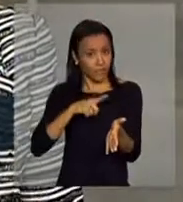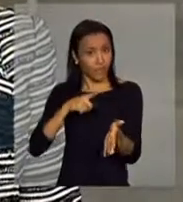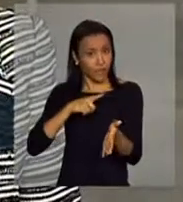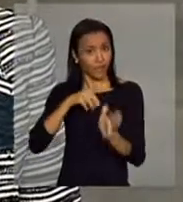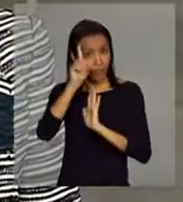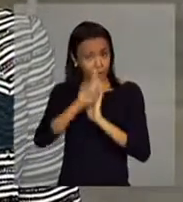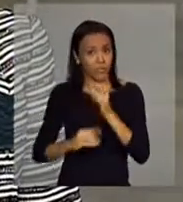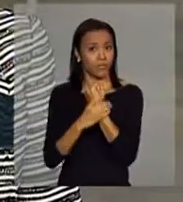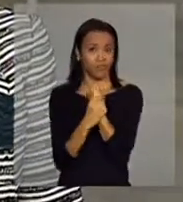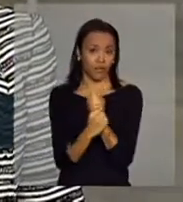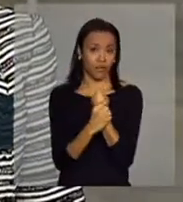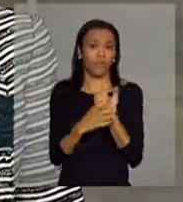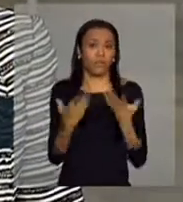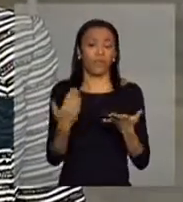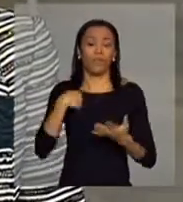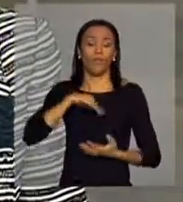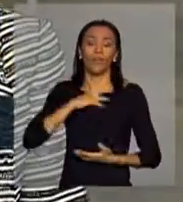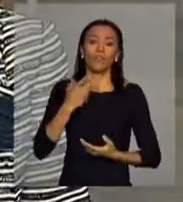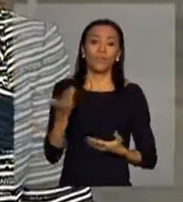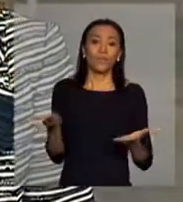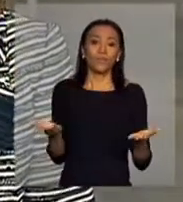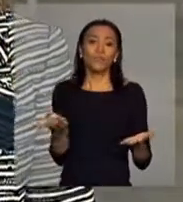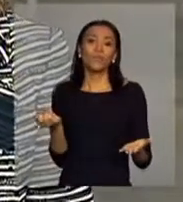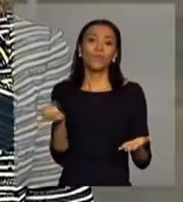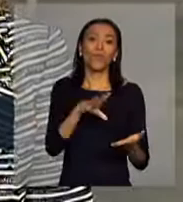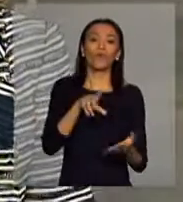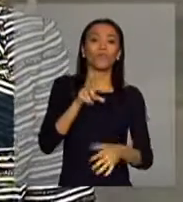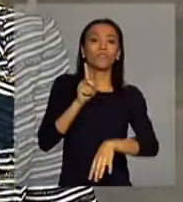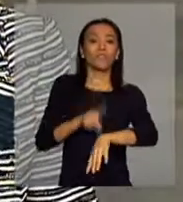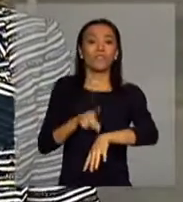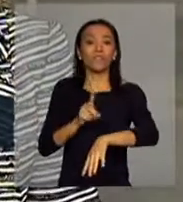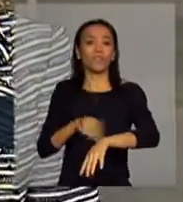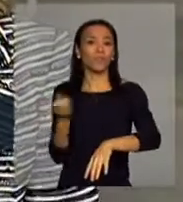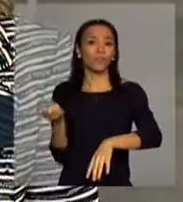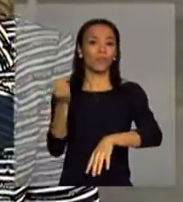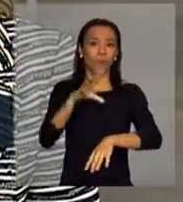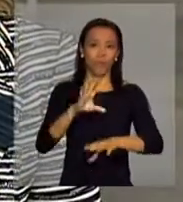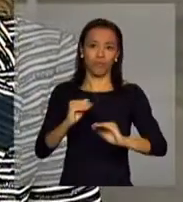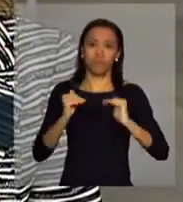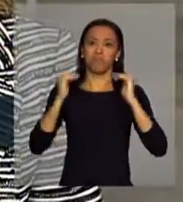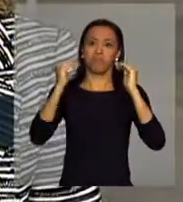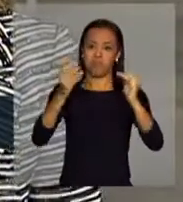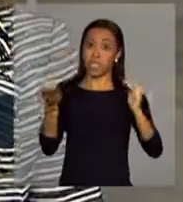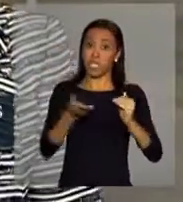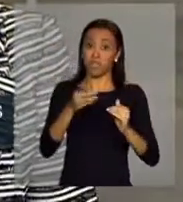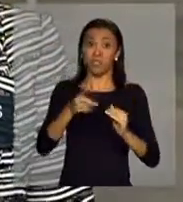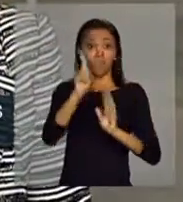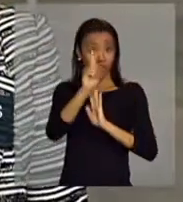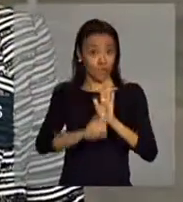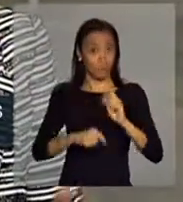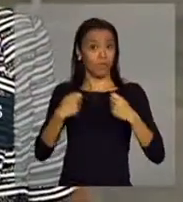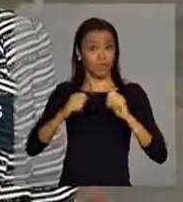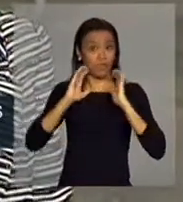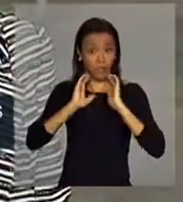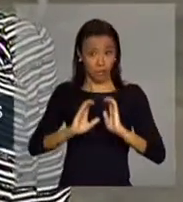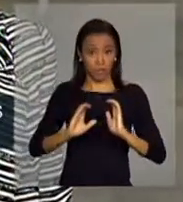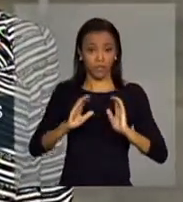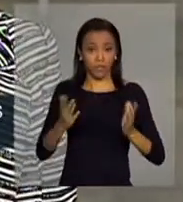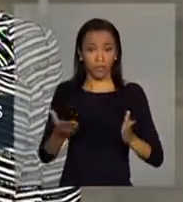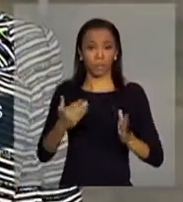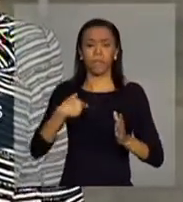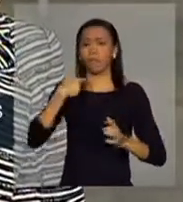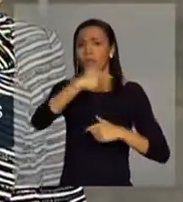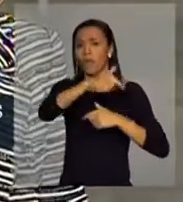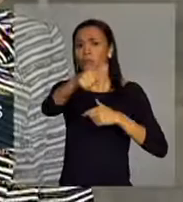é importante dizer que nós estamos num novo momento, num novo patamar, e esses direitos têm de ser reconhecidos. Portanto, aquilo que é estendido aos